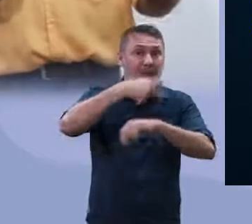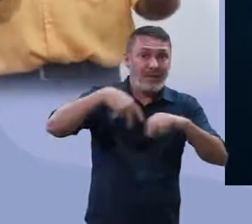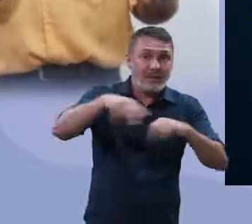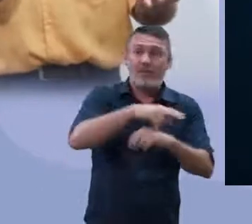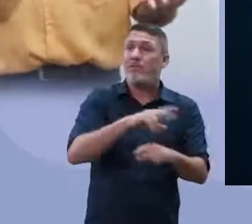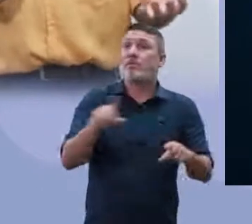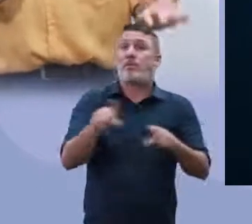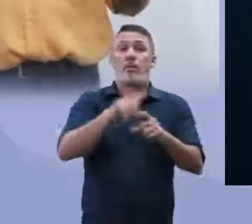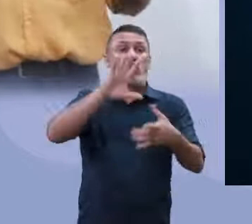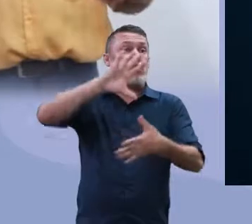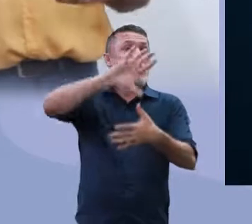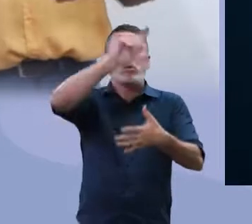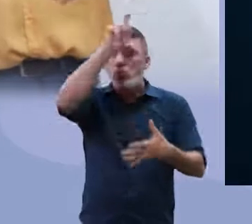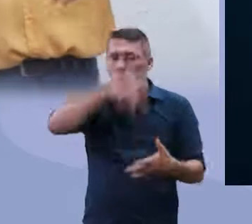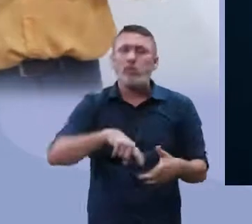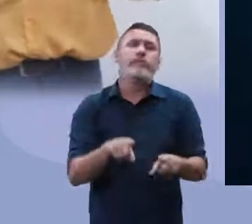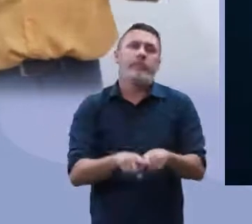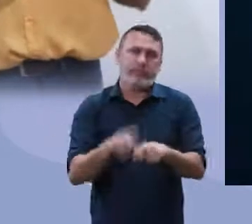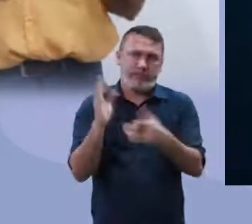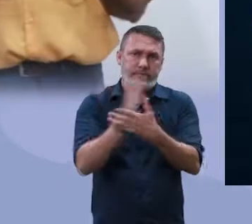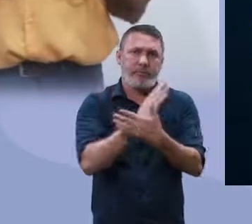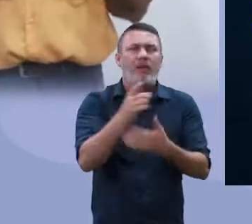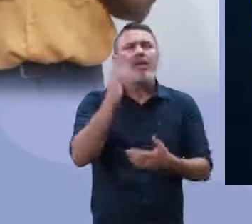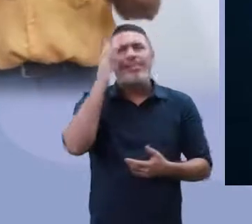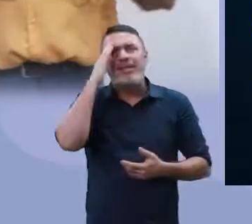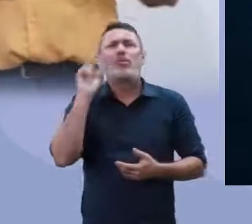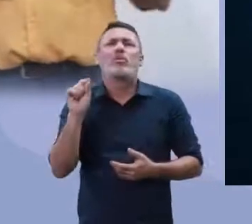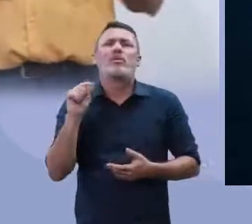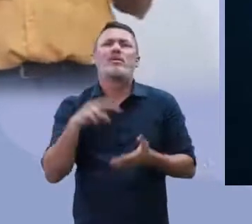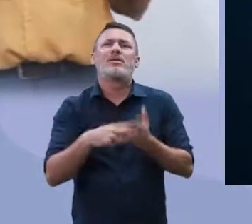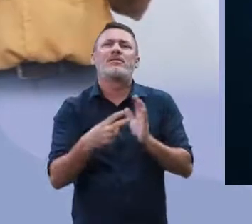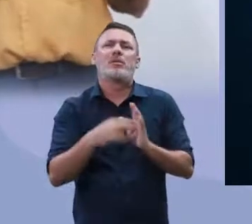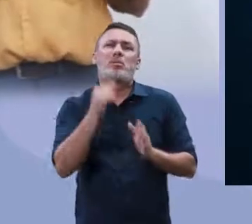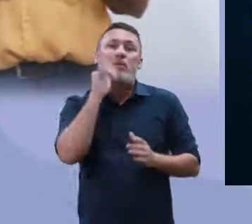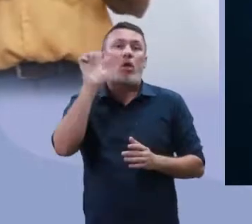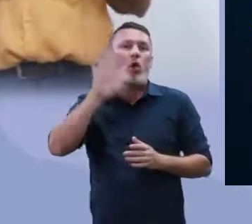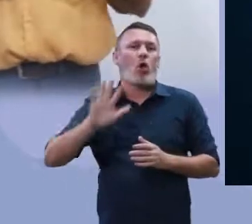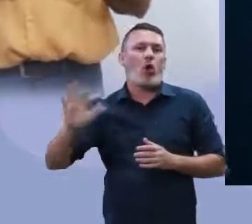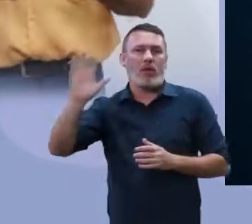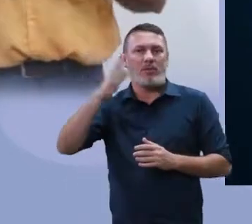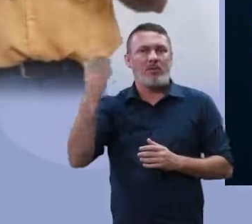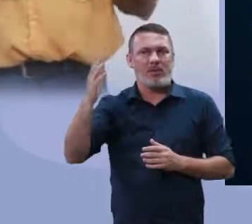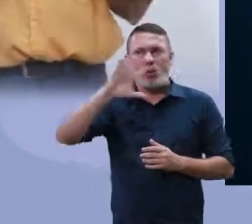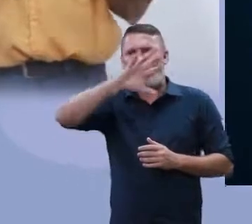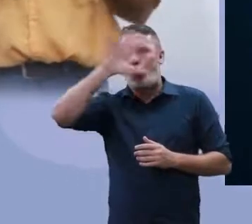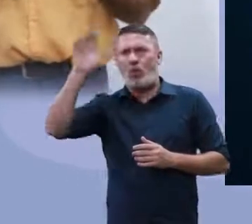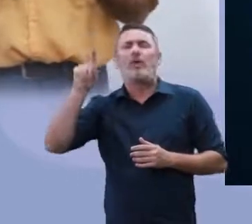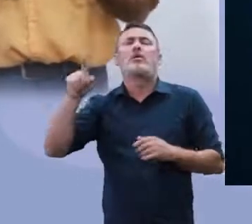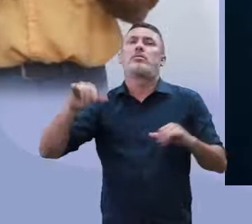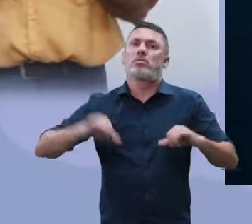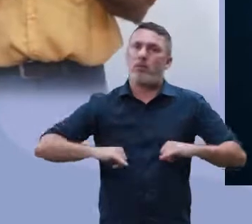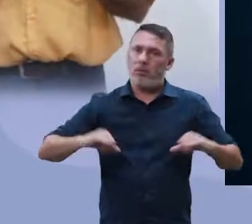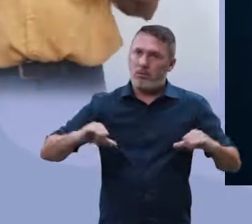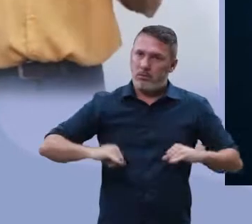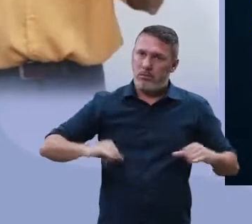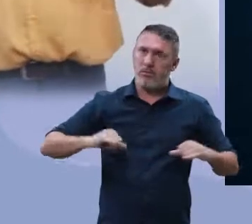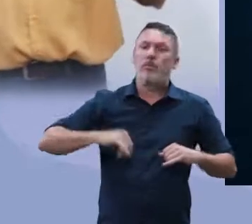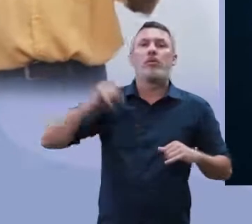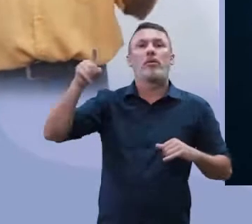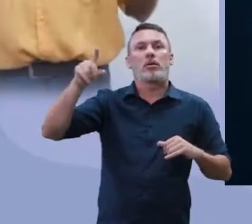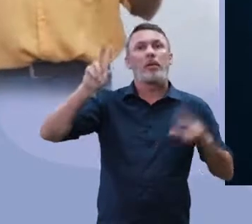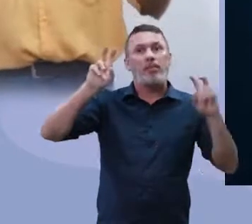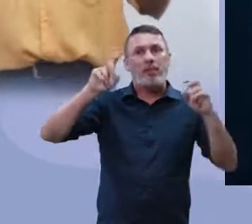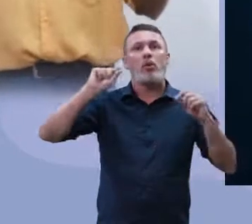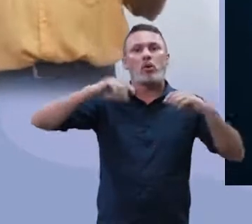mesmo um continente. E aí, se a gente for entender, por exemplo, o continente europeu, ele sofre demais, né, com